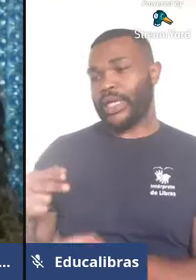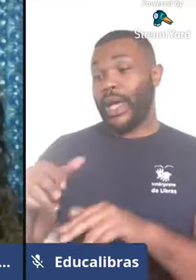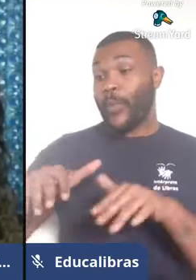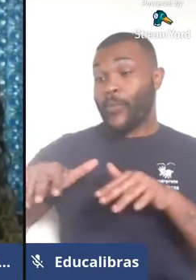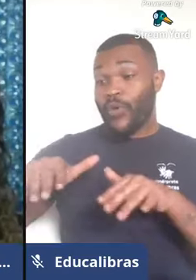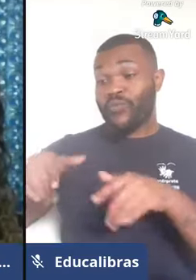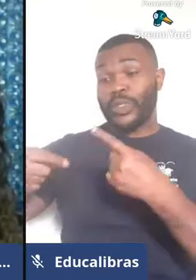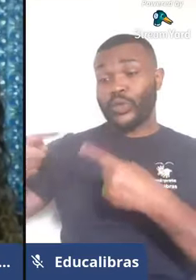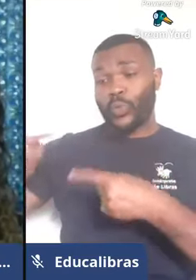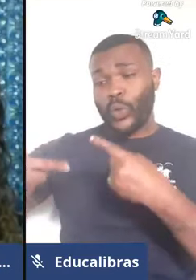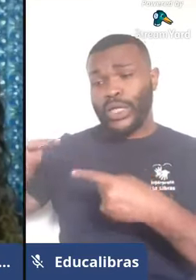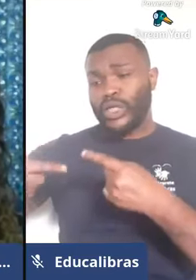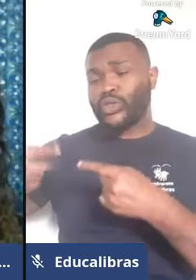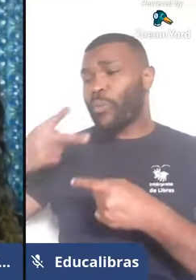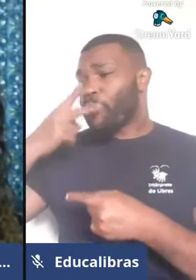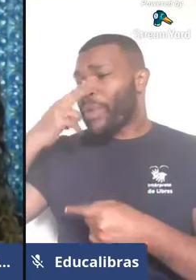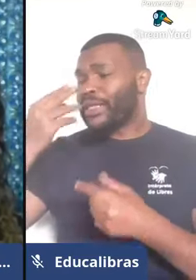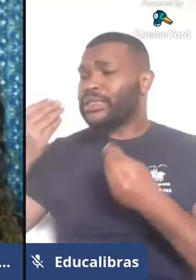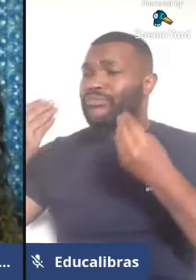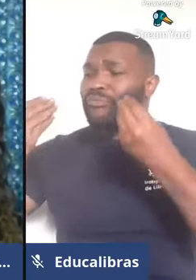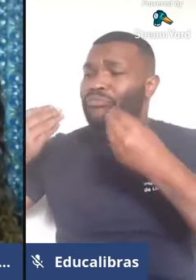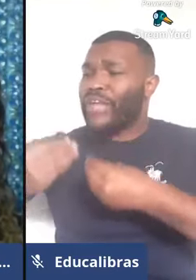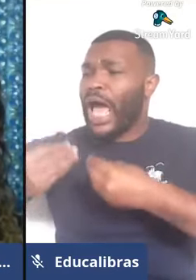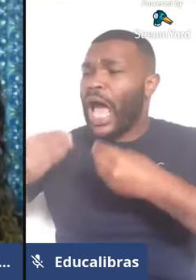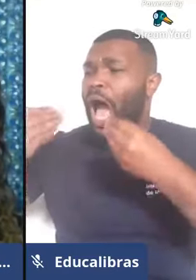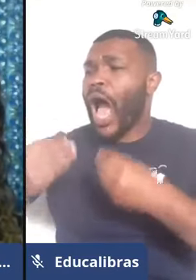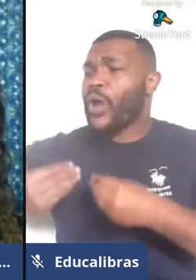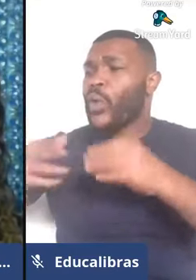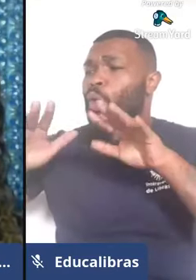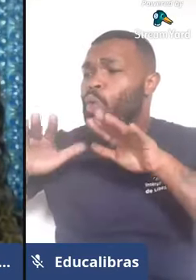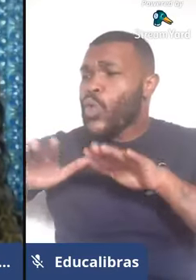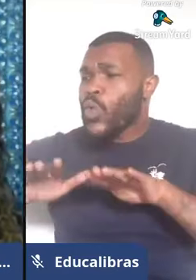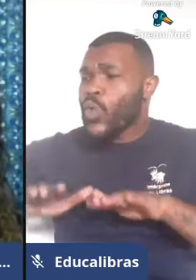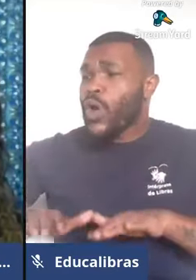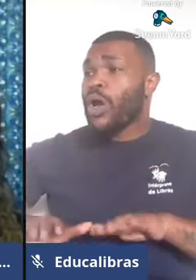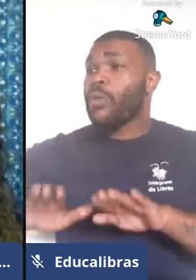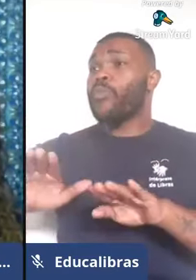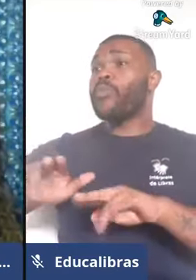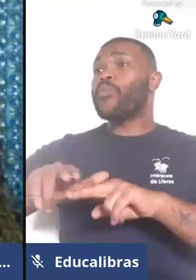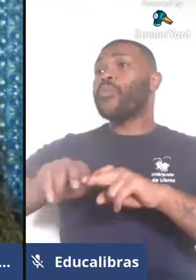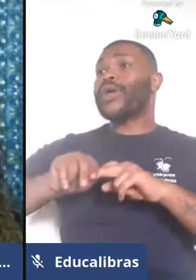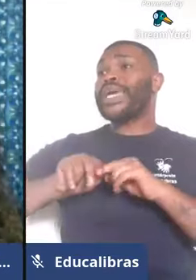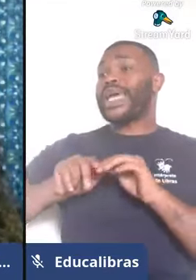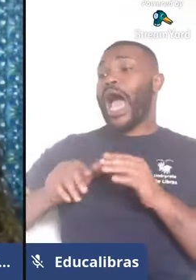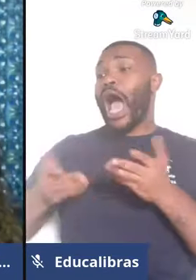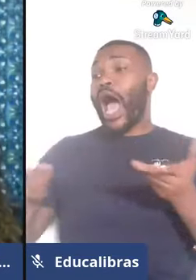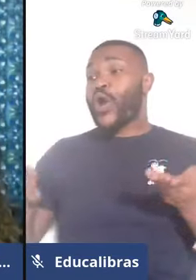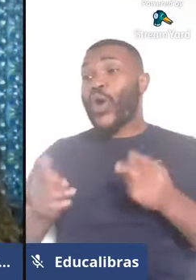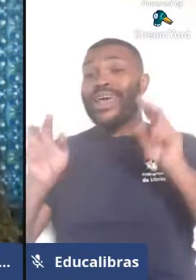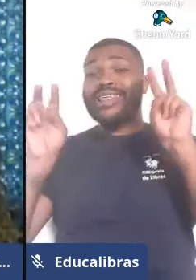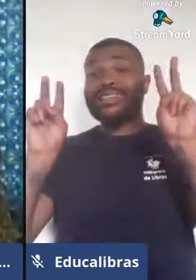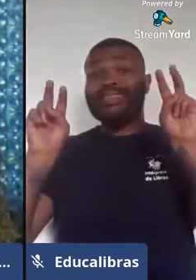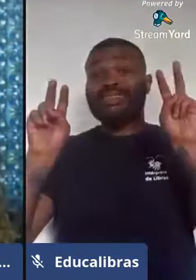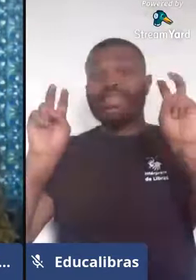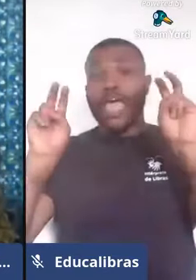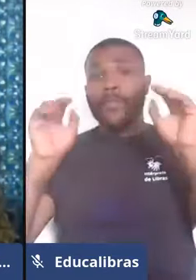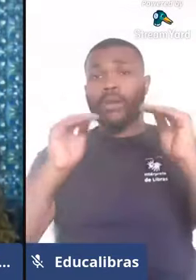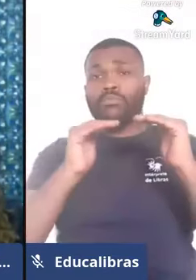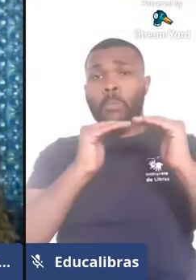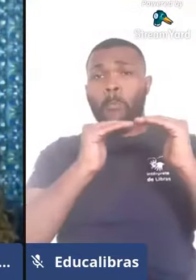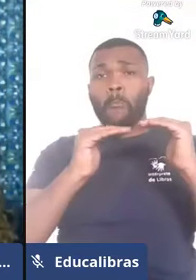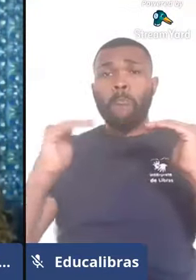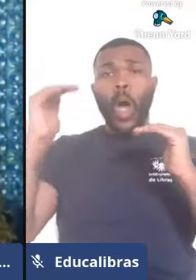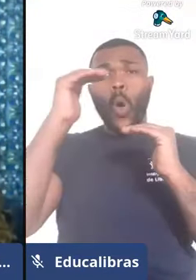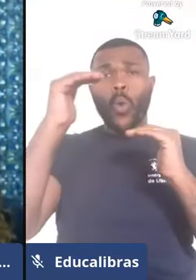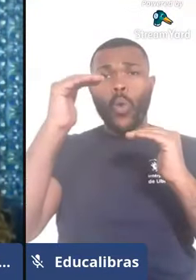uma enfraquecida pelo seguinte, porque as questões ficam mais sofisticadas. Sim. Antes, né, há 20 anos